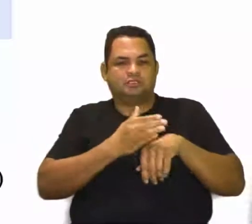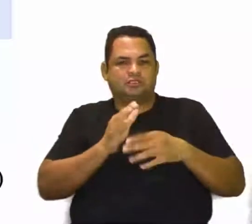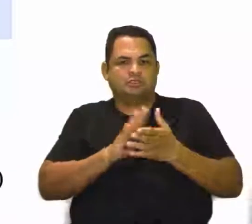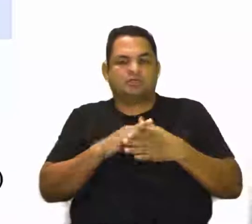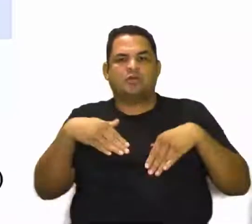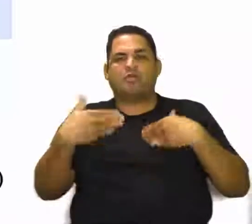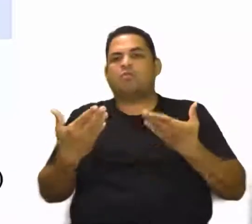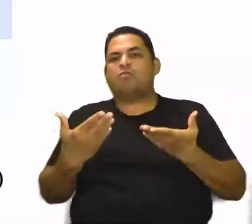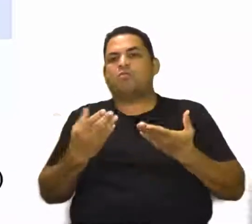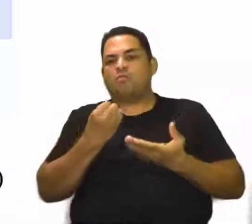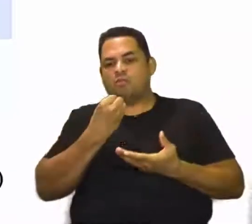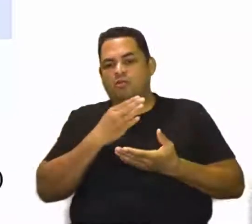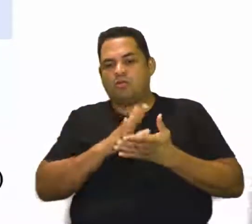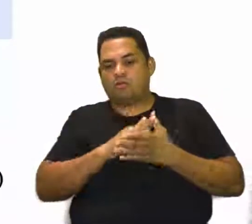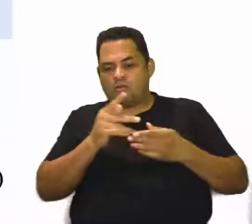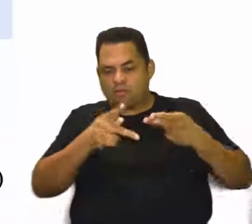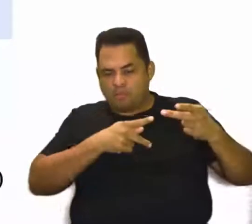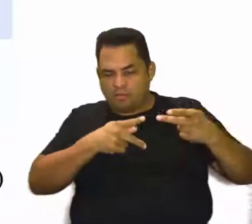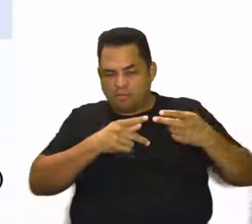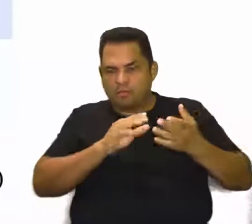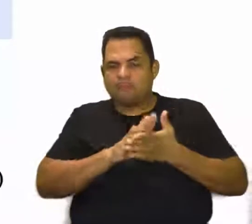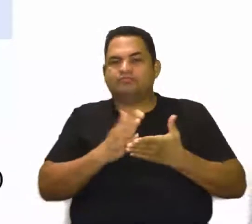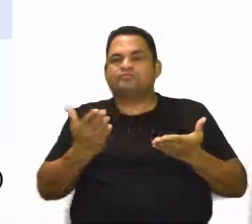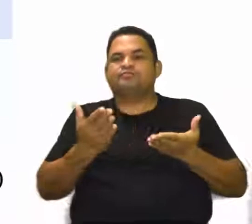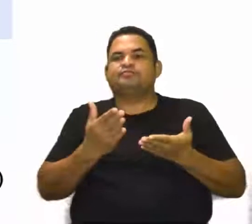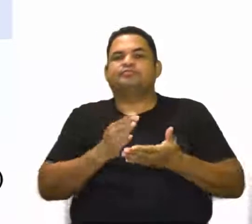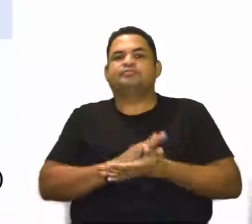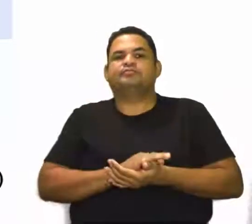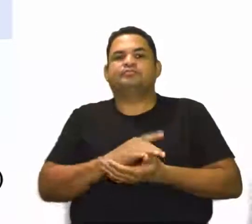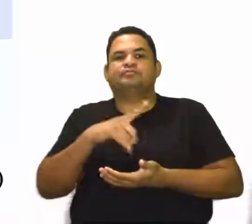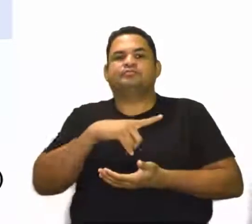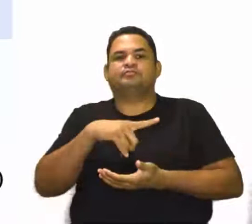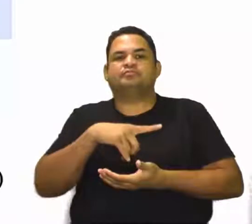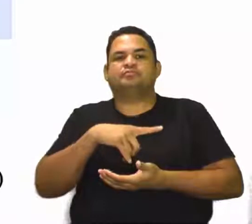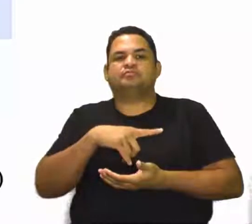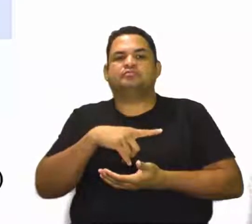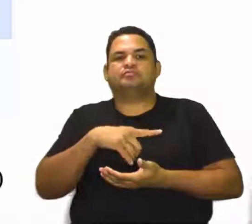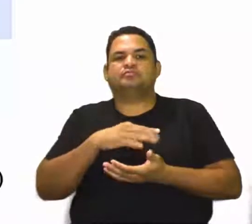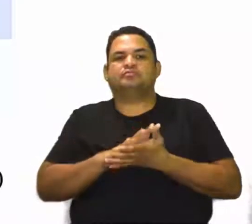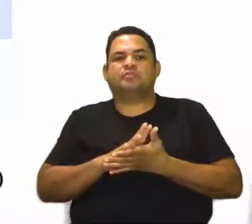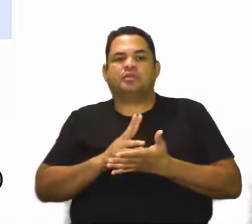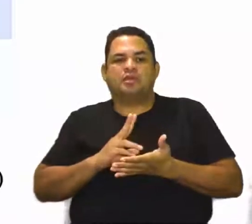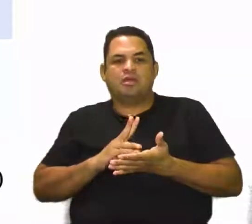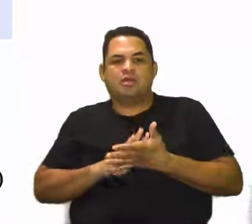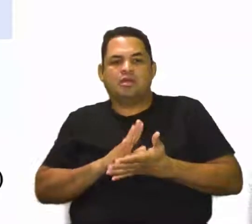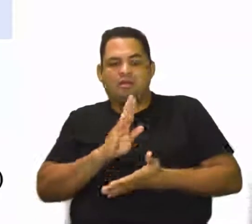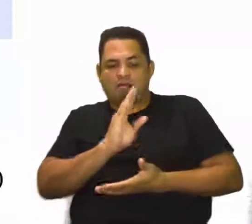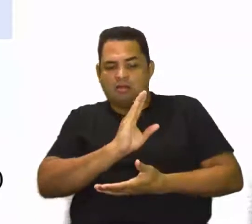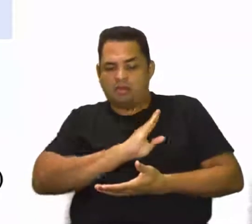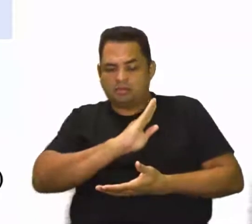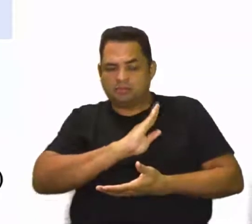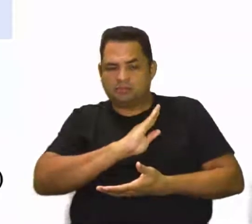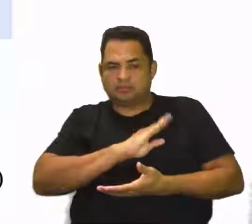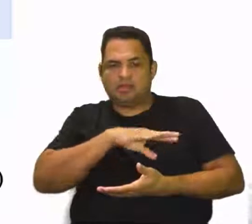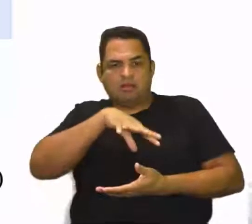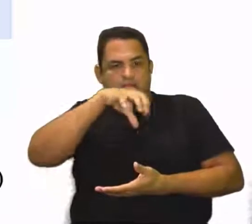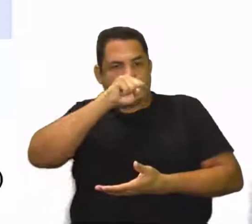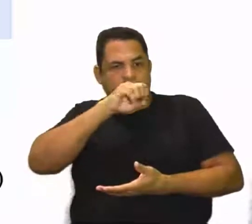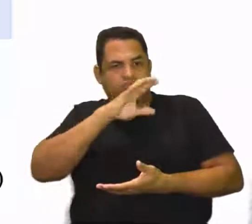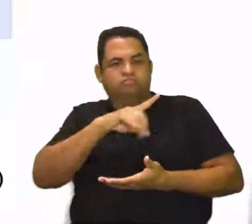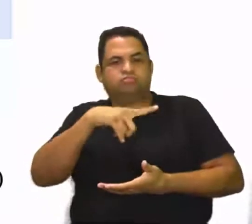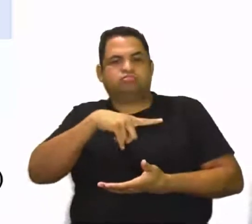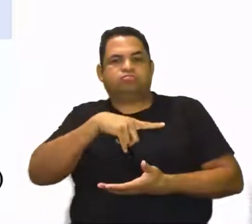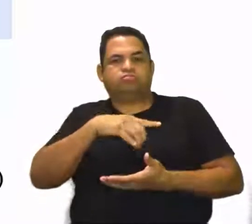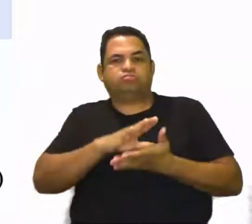quando eu digo um bom programa, eu digo um programa que tenha resistência cardiorrespiratória, que